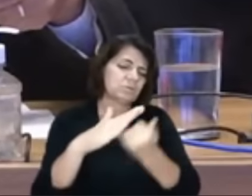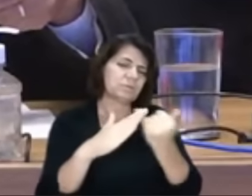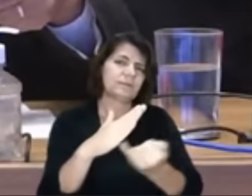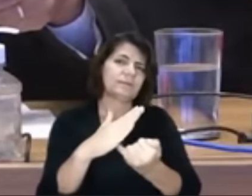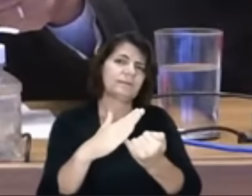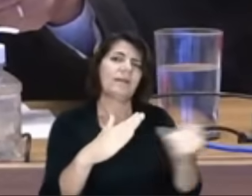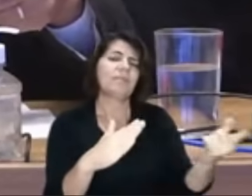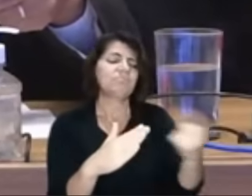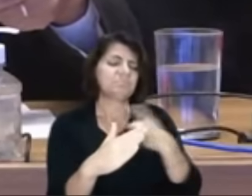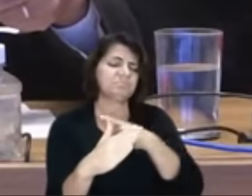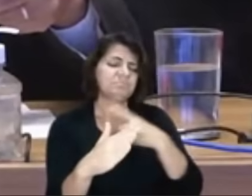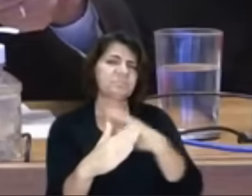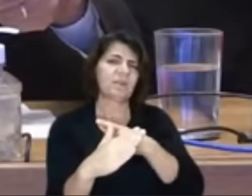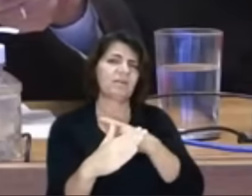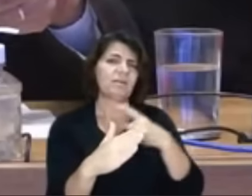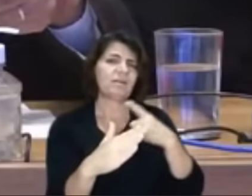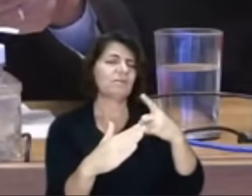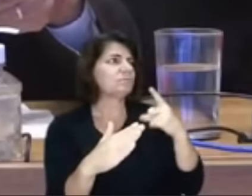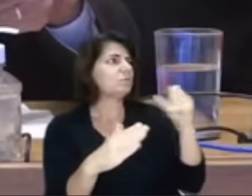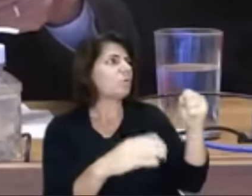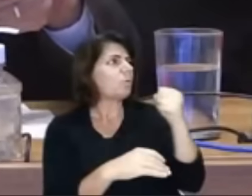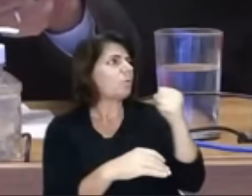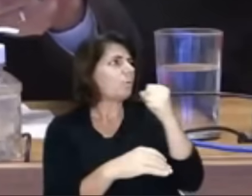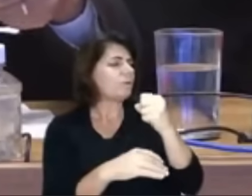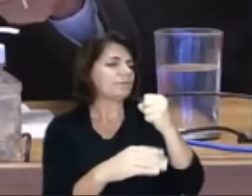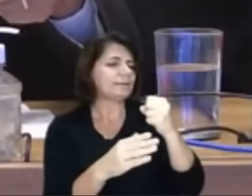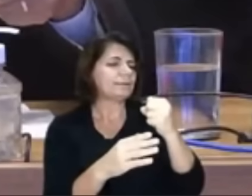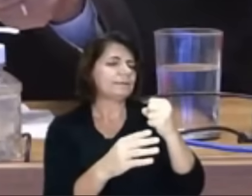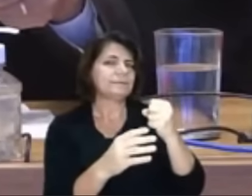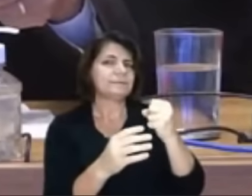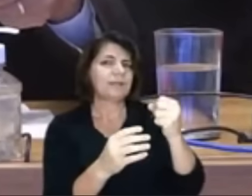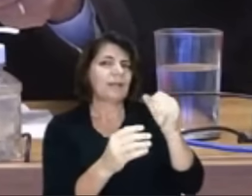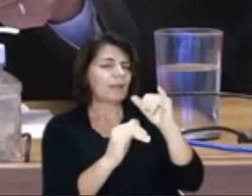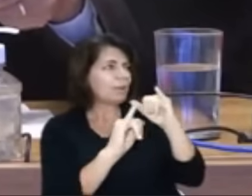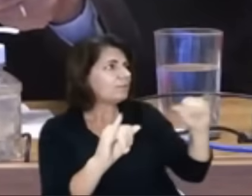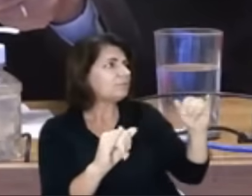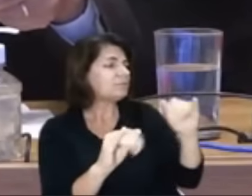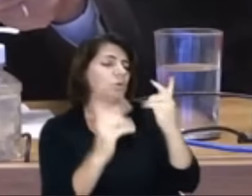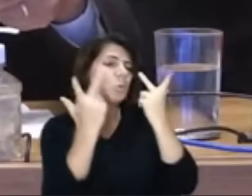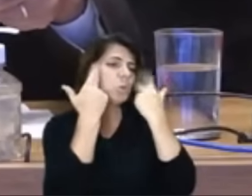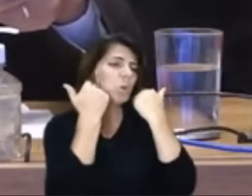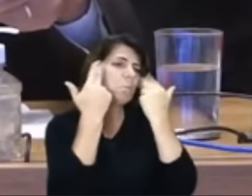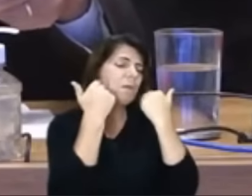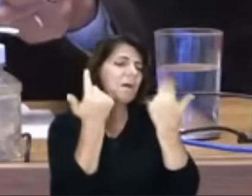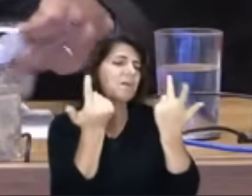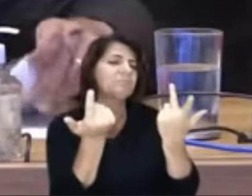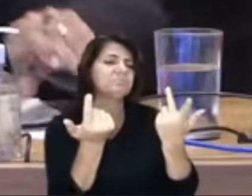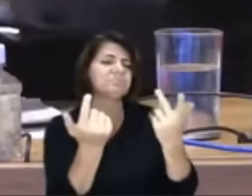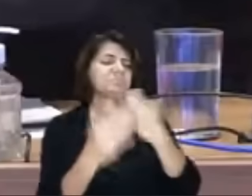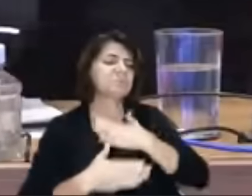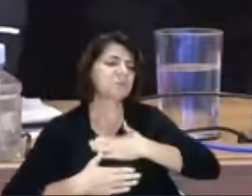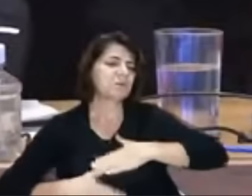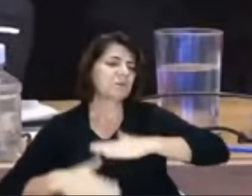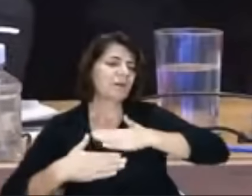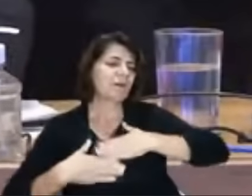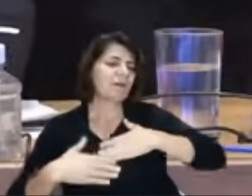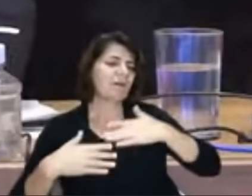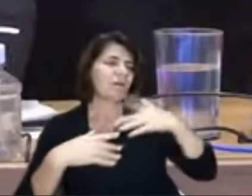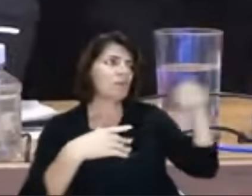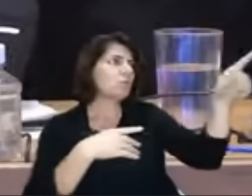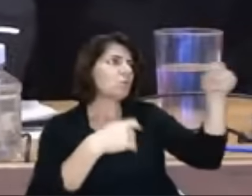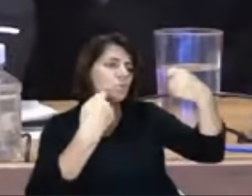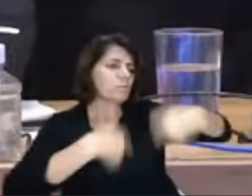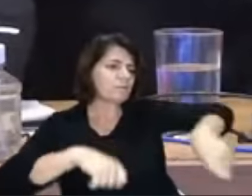eh que eu havia ocupado o cargo com antecessor ele disse estava tudo normal estava tudo tranquilo e que eu não precisava ir pro Palácio do